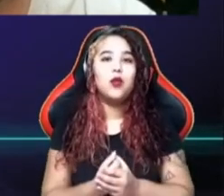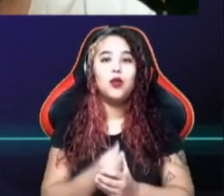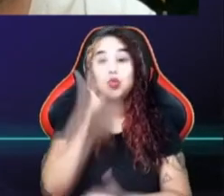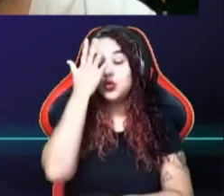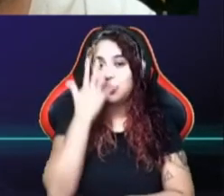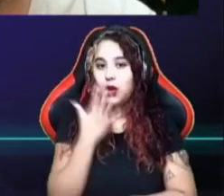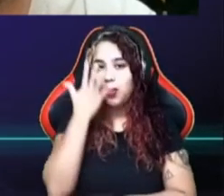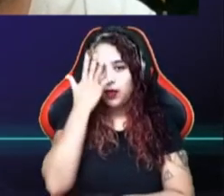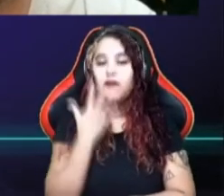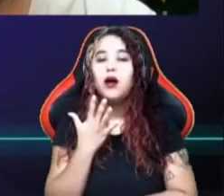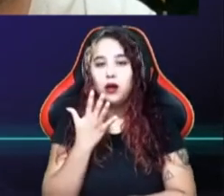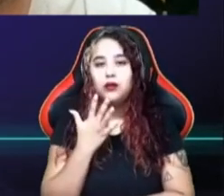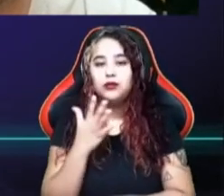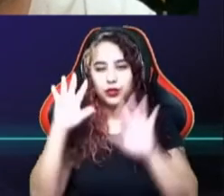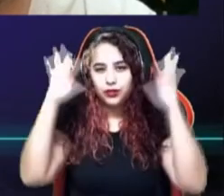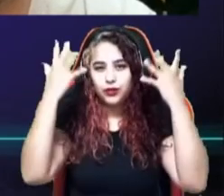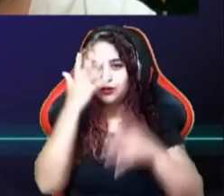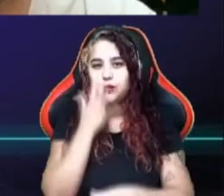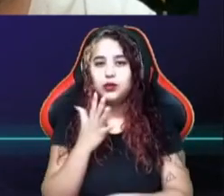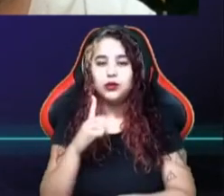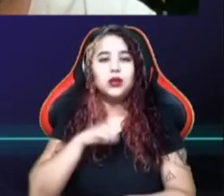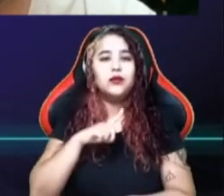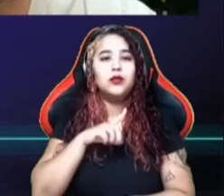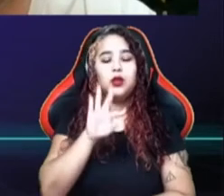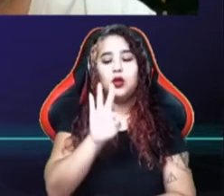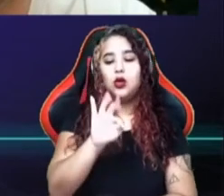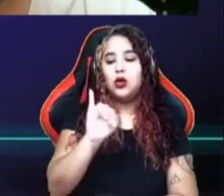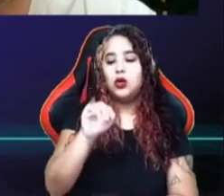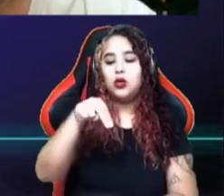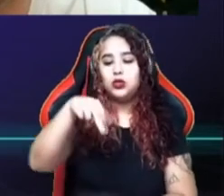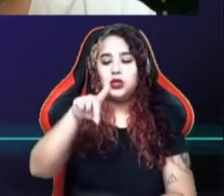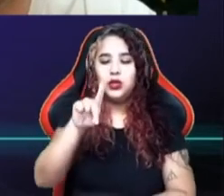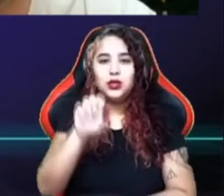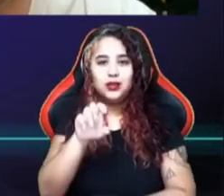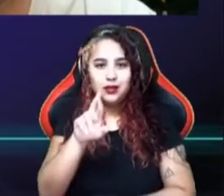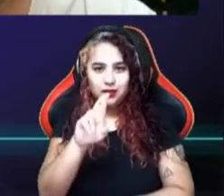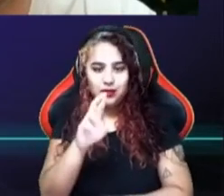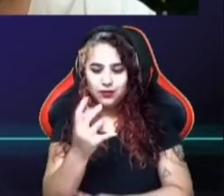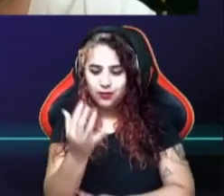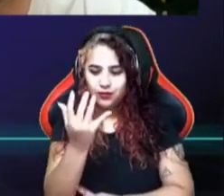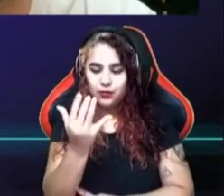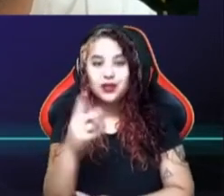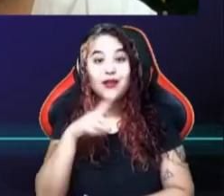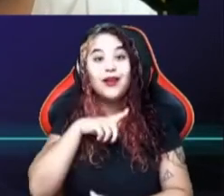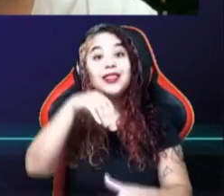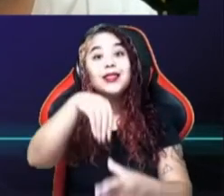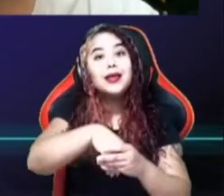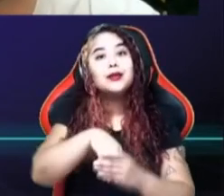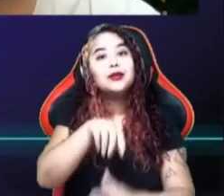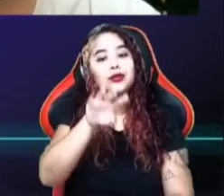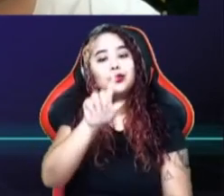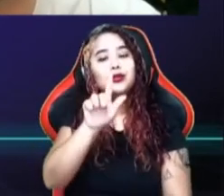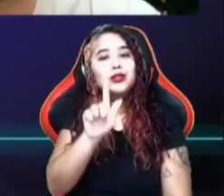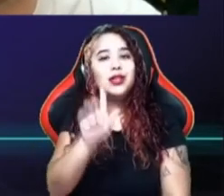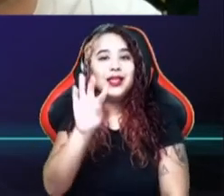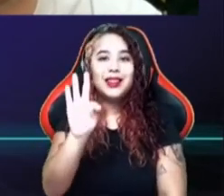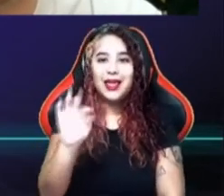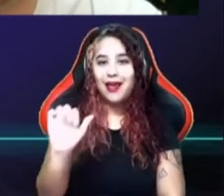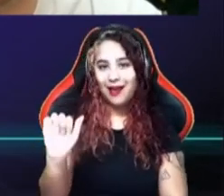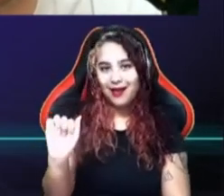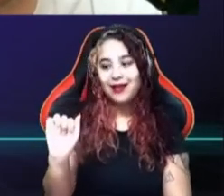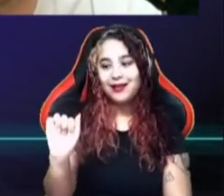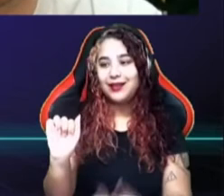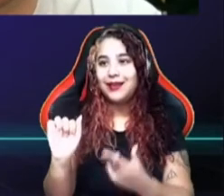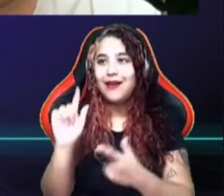que teve o Carnaval lá que o Tinder estava dentro do GTA, né, do Cidade Alta e tudo, que é uma ação